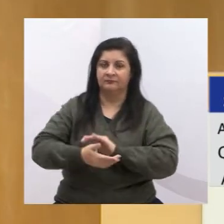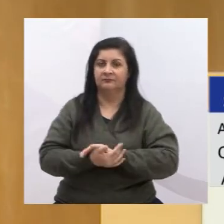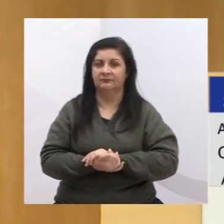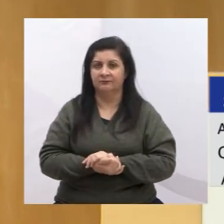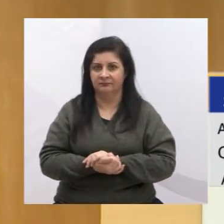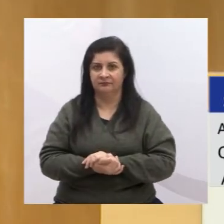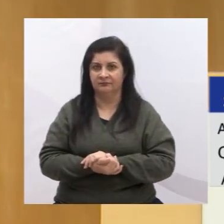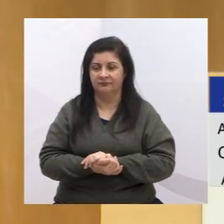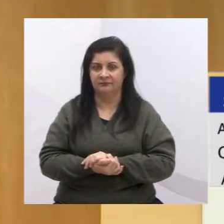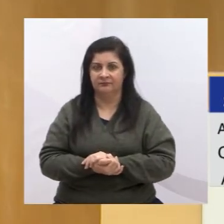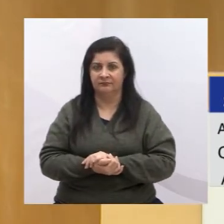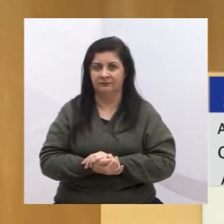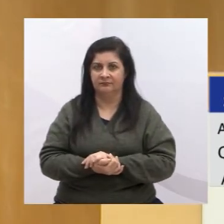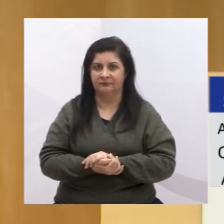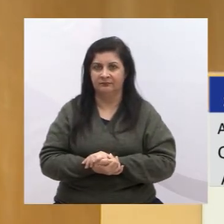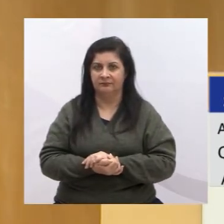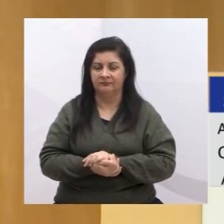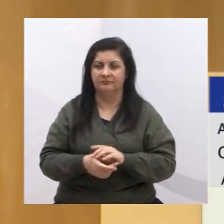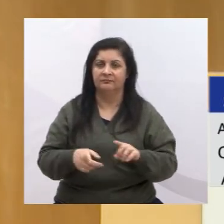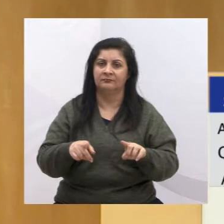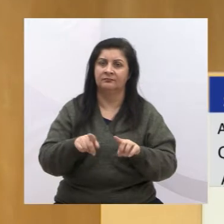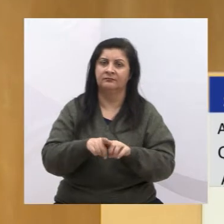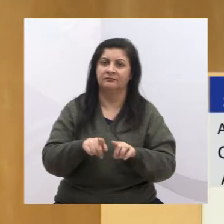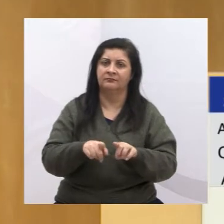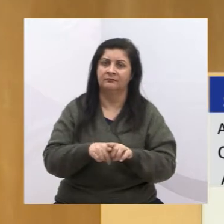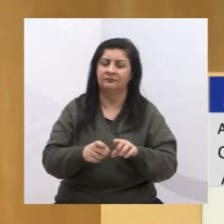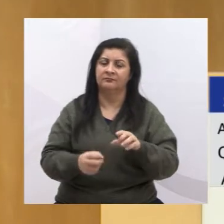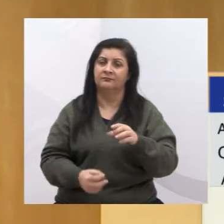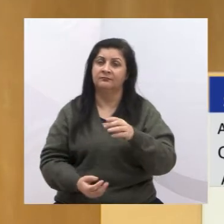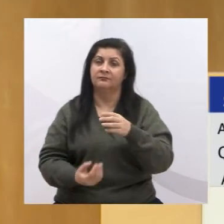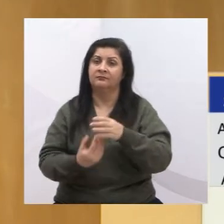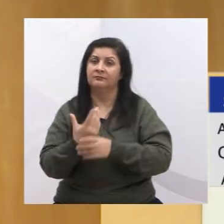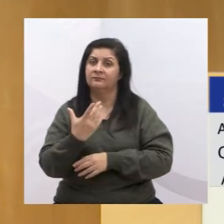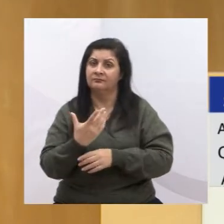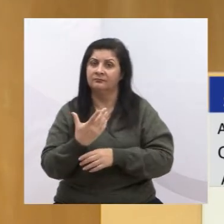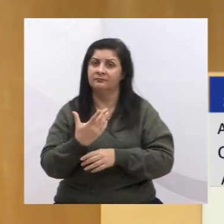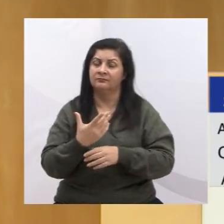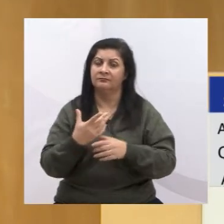Então, muitas vezes também cria-se um segmento de trabalho.